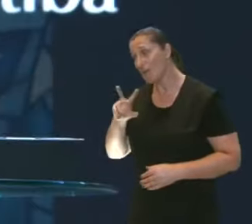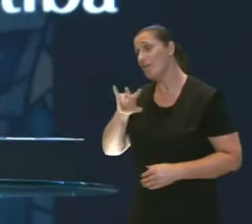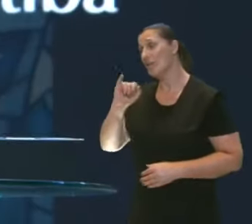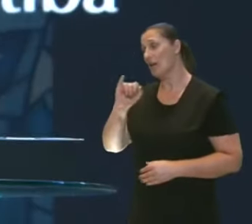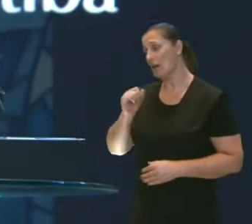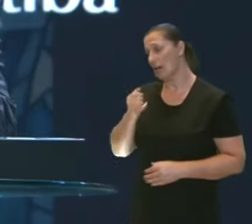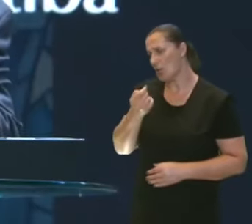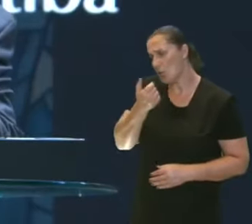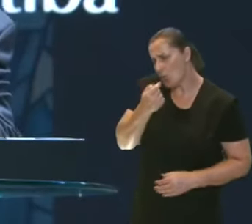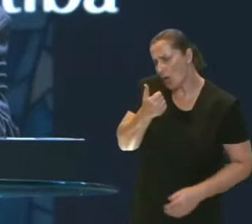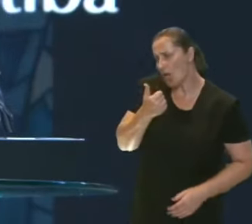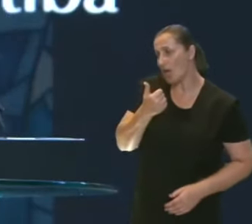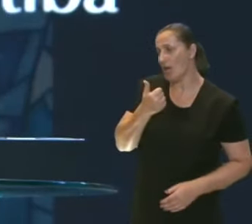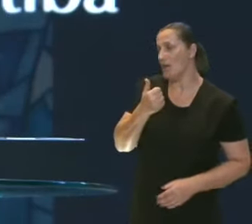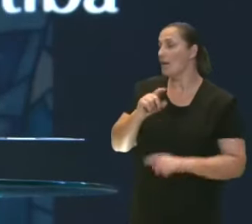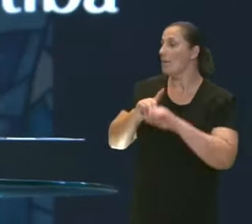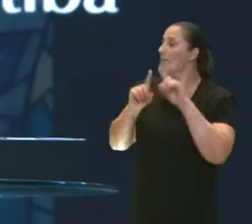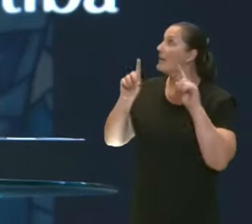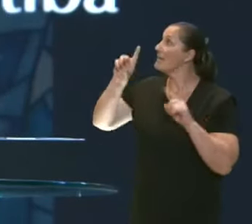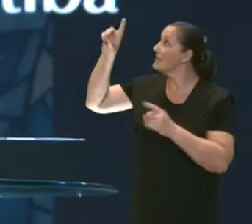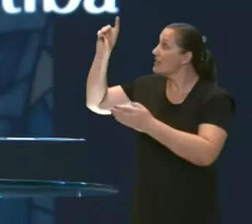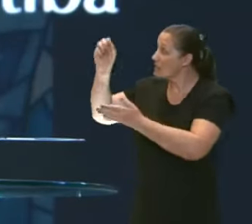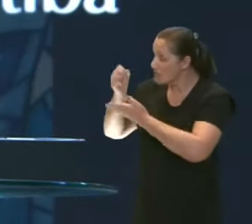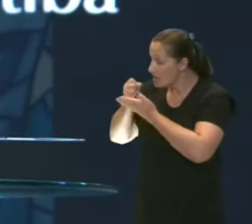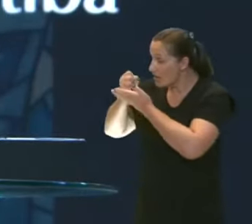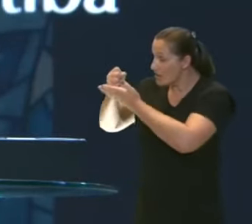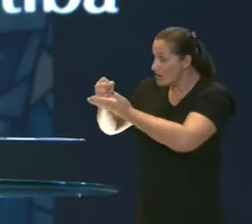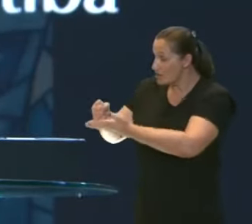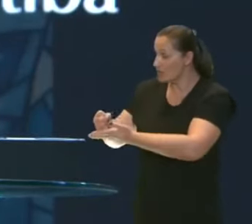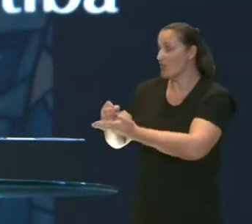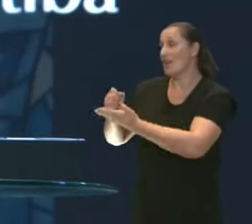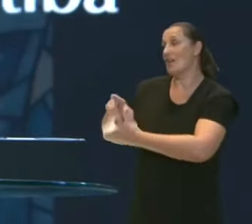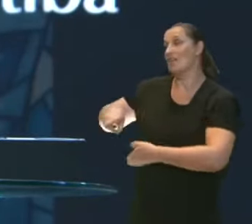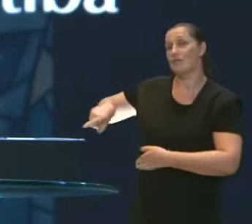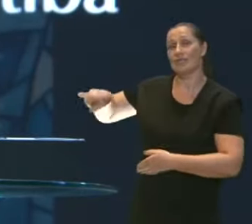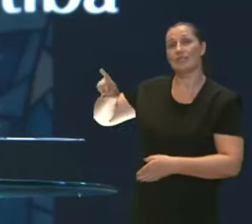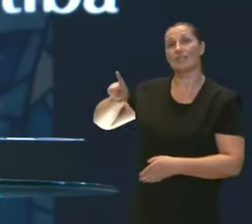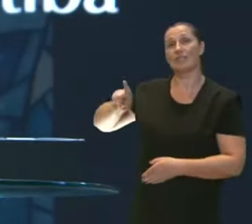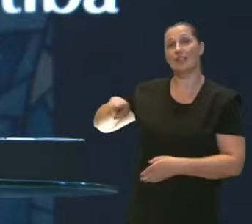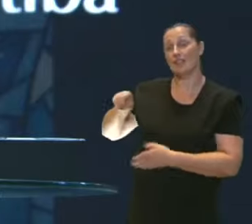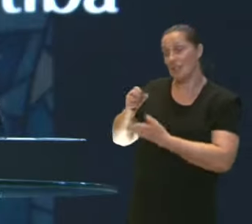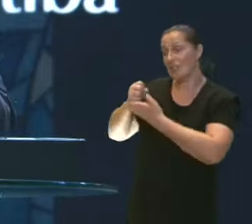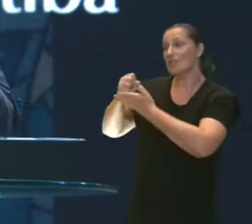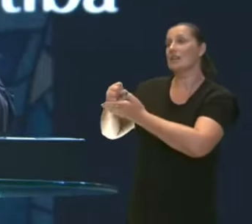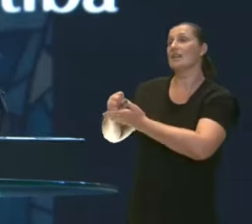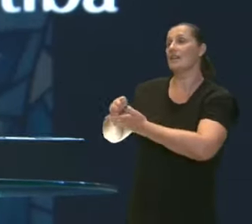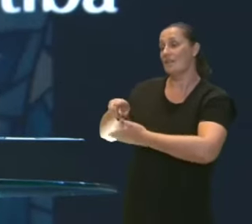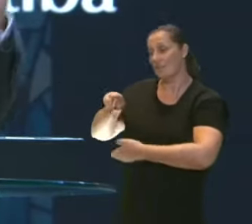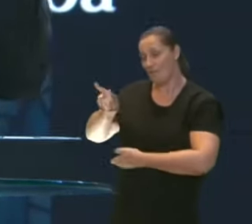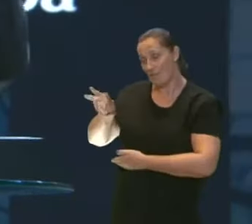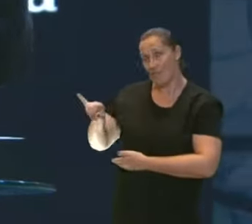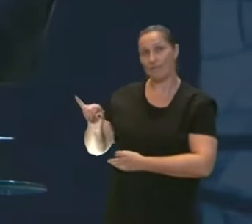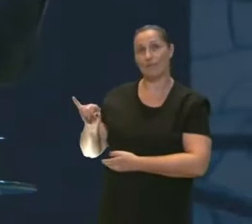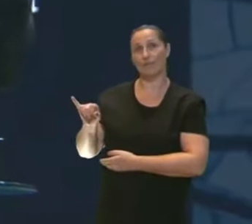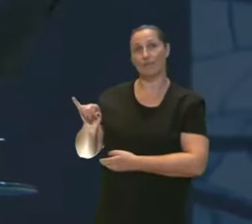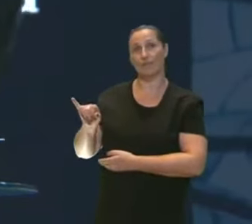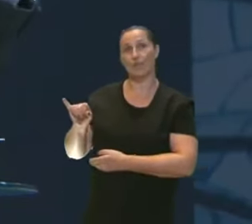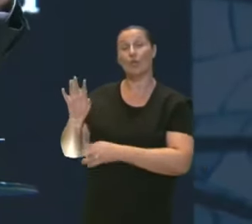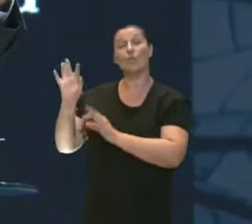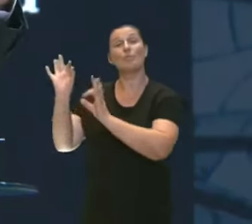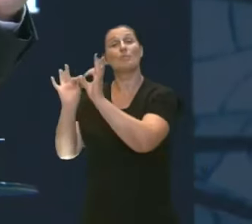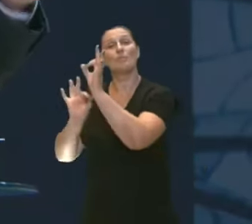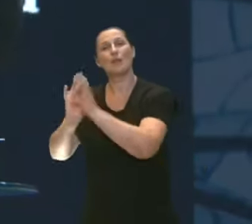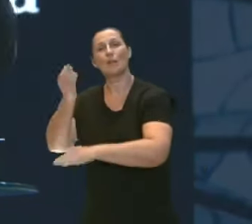dessa vida, mas Deus vem ajudar vocês, Ele virá, Ele ajudará vocês, Ele vai cuidar de vocês, e o plano